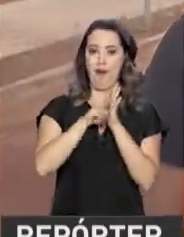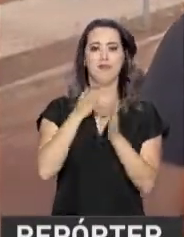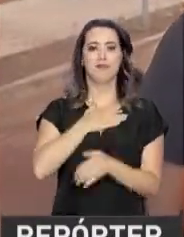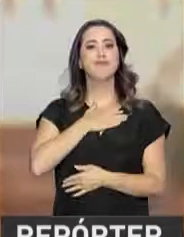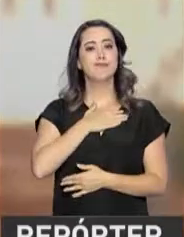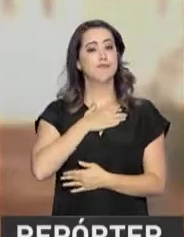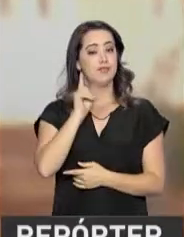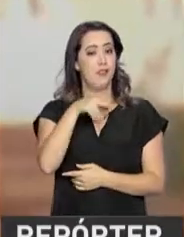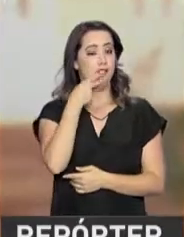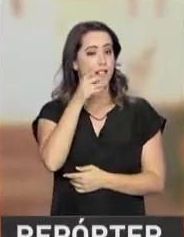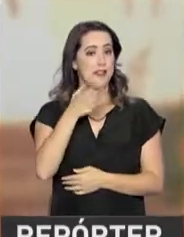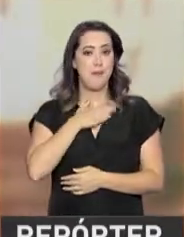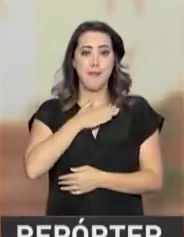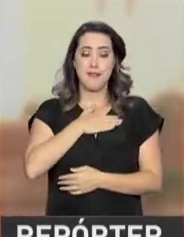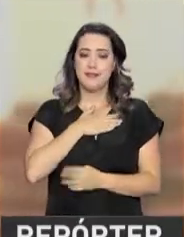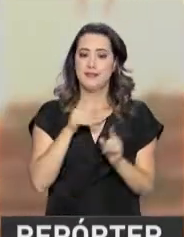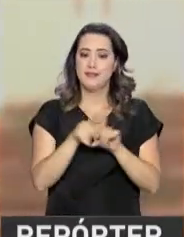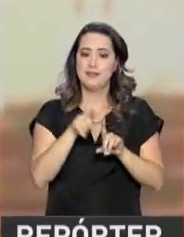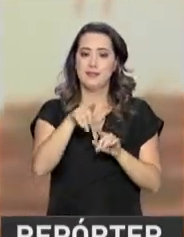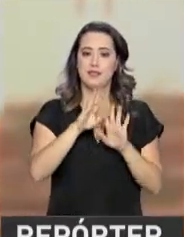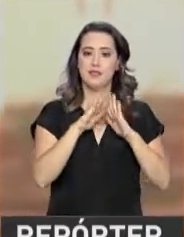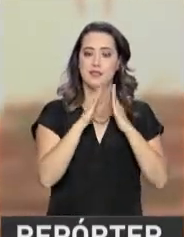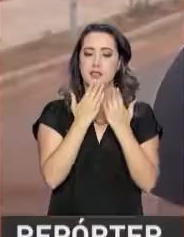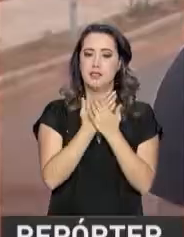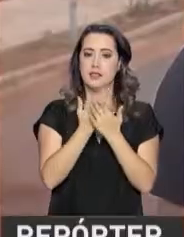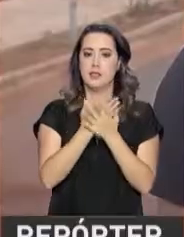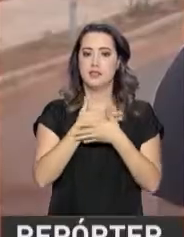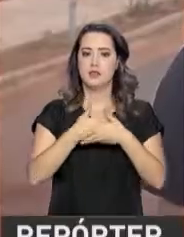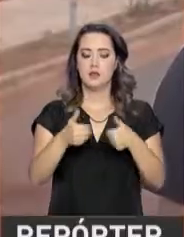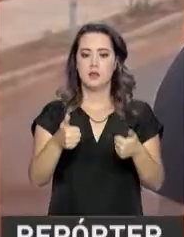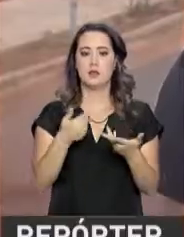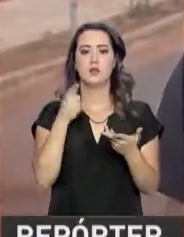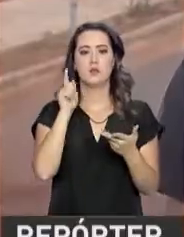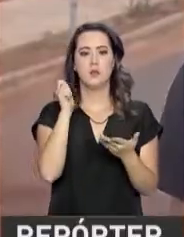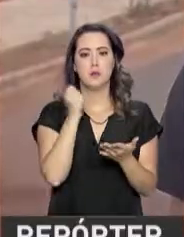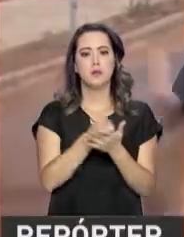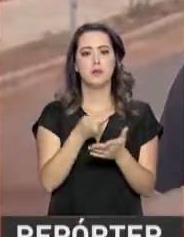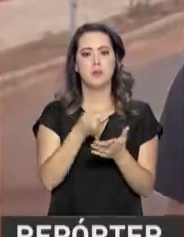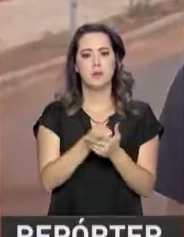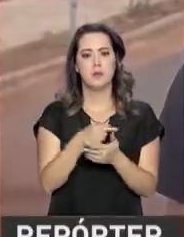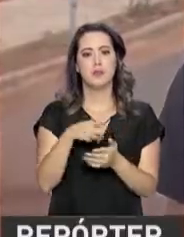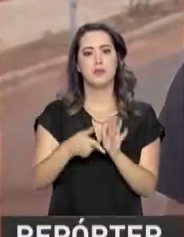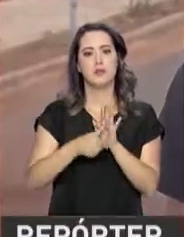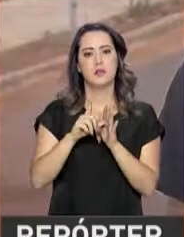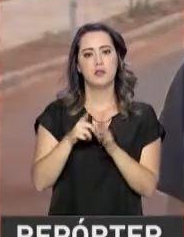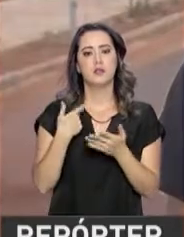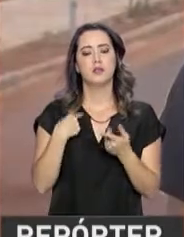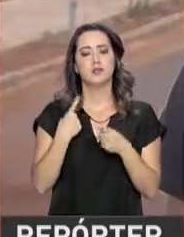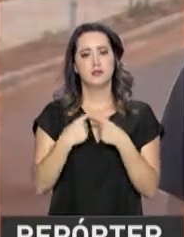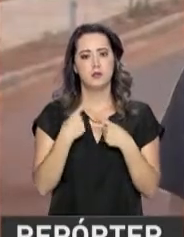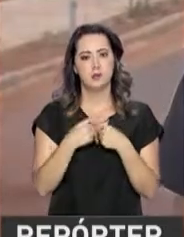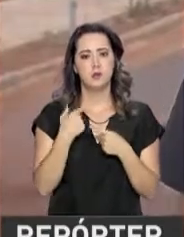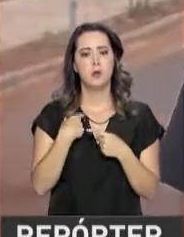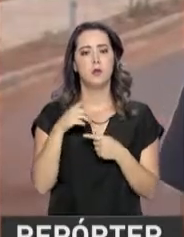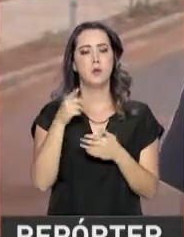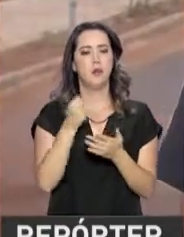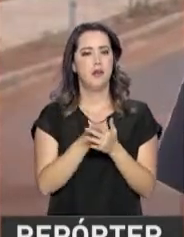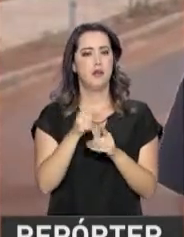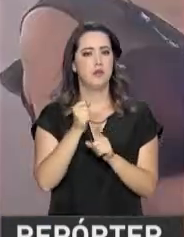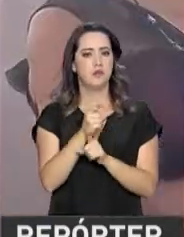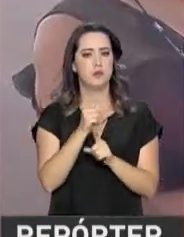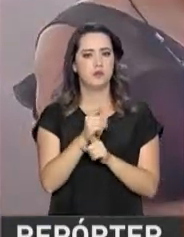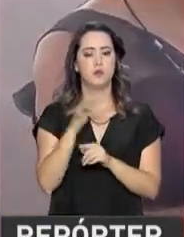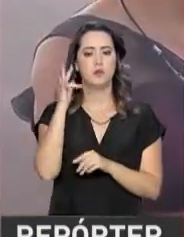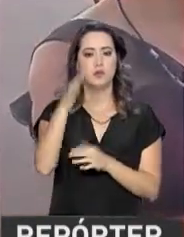para a gente chamar de nossa. Até a escola melhor pode ser paga com o dinheiro que eu pagava o aluguel. Então o futuro deles vão ser bem